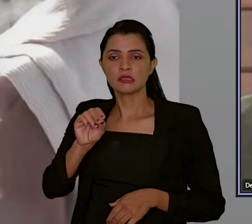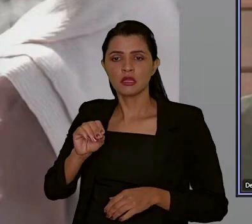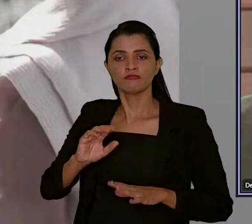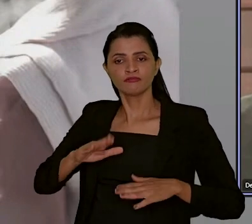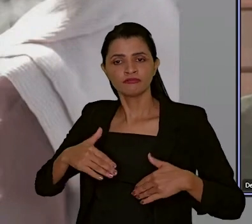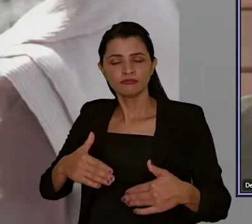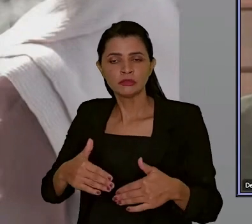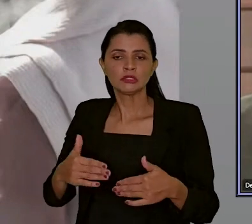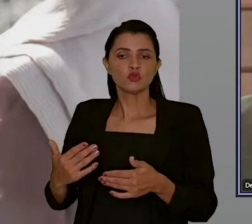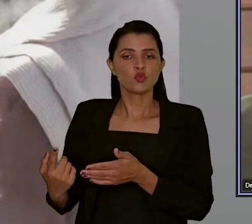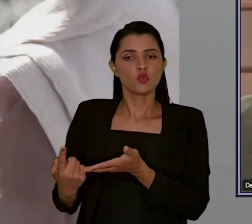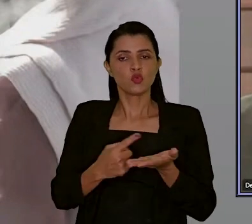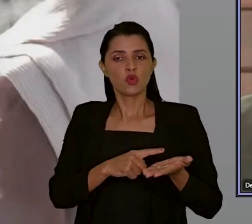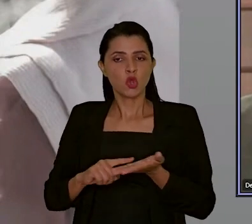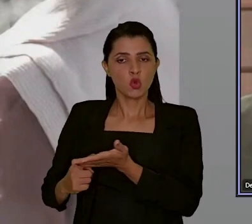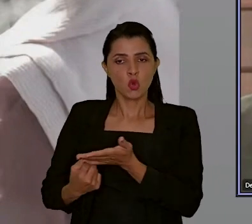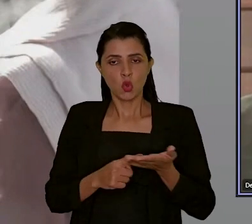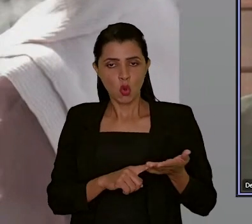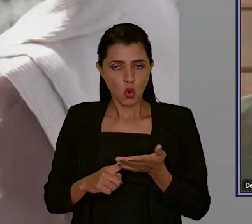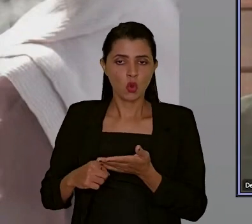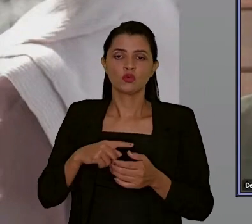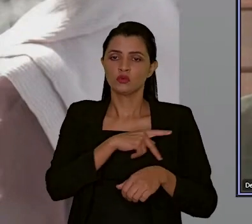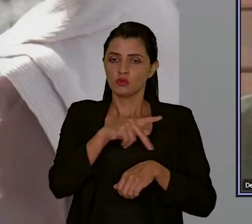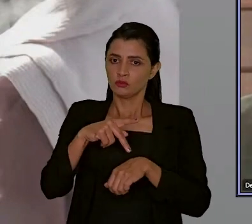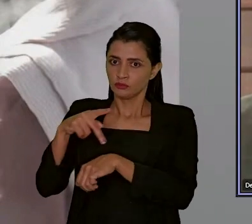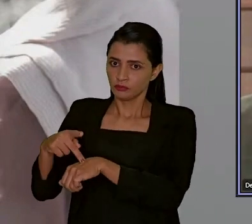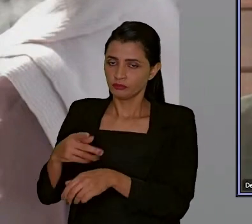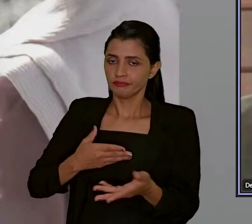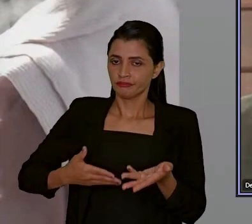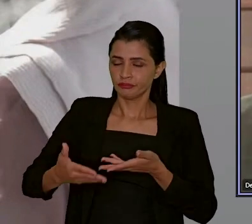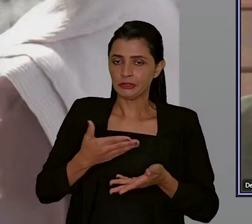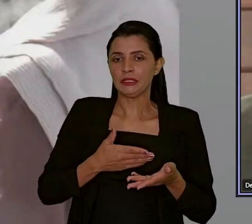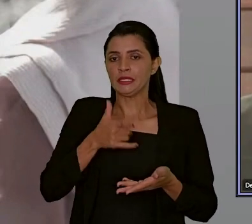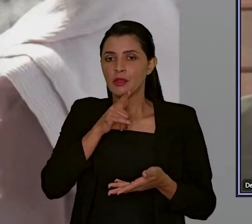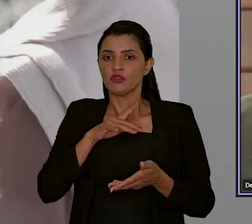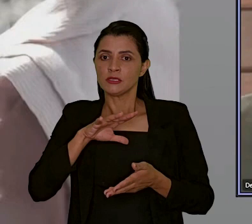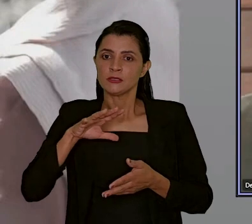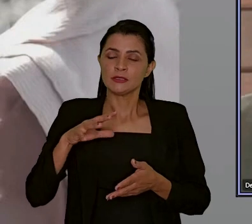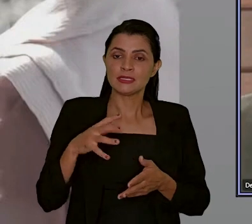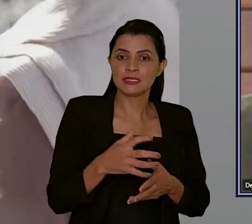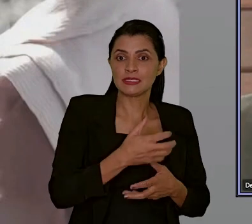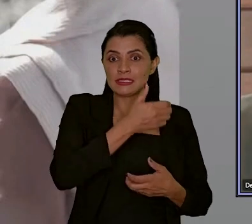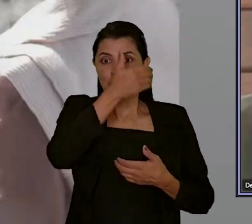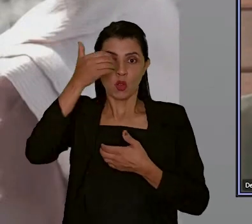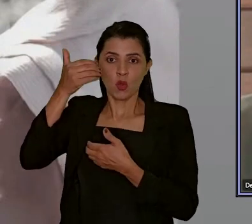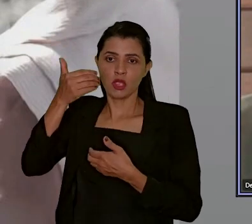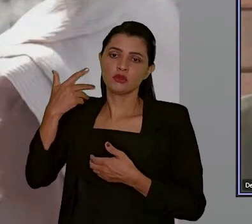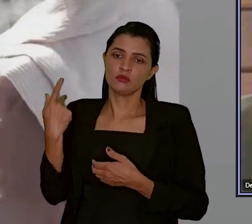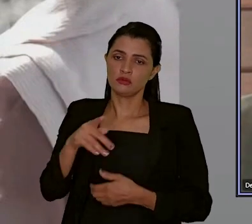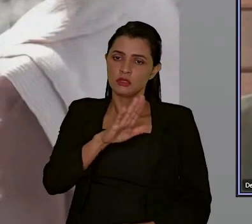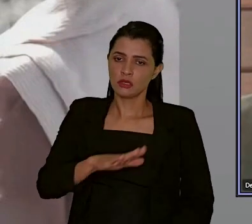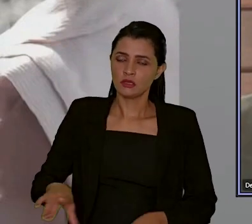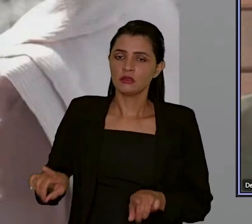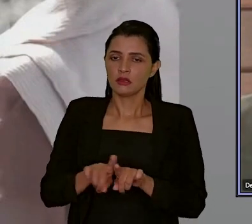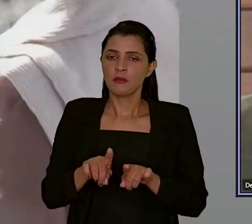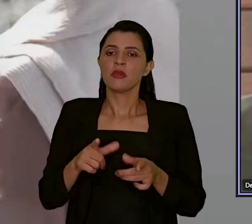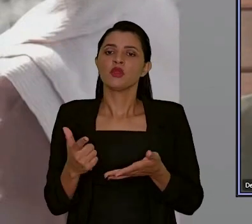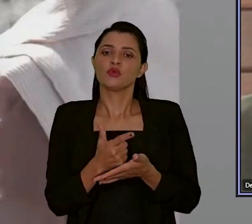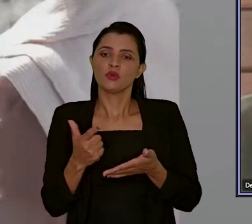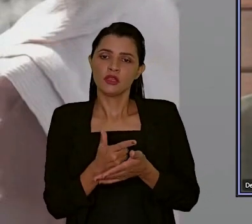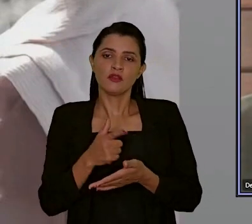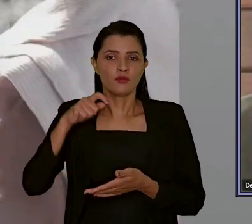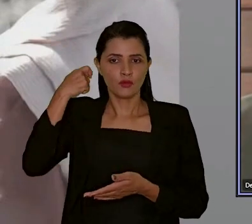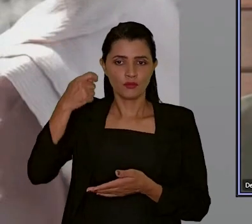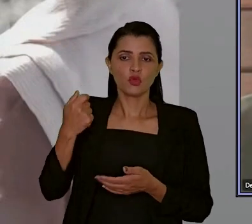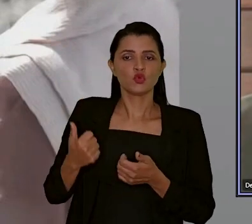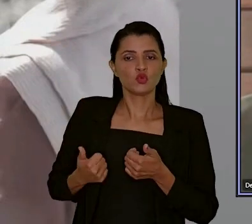operacionalização dos acordos internacionais de sequestro de crianças, coautora do Guia Prático sobre Estabelecimento e